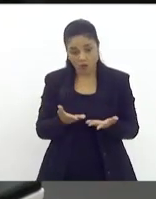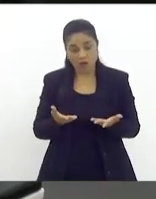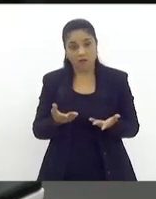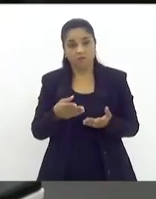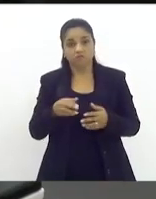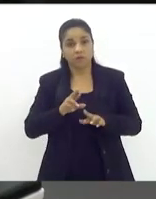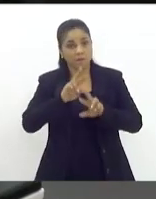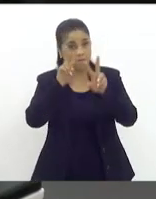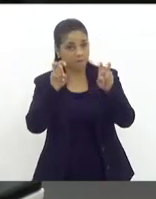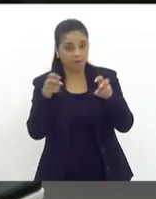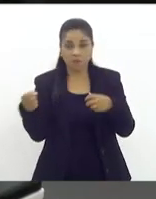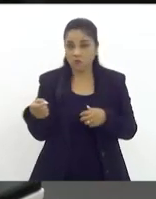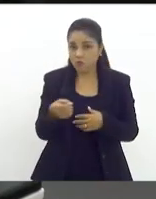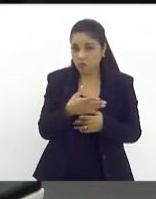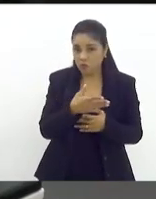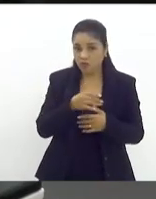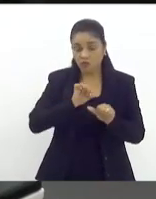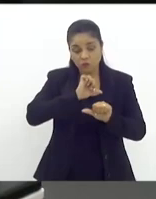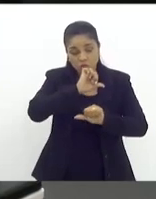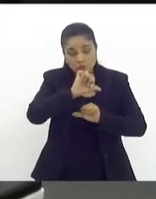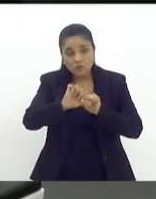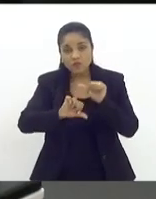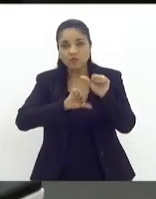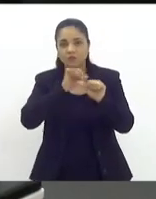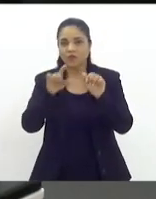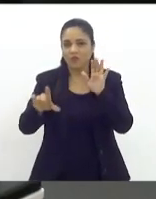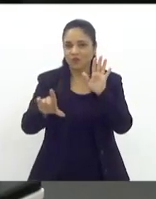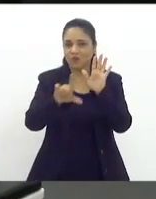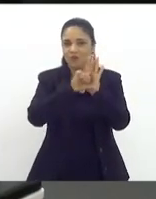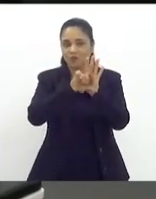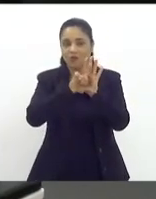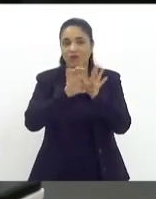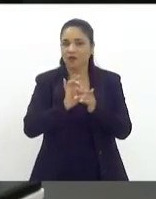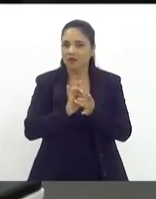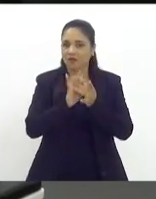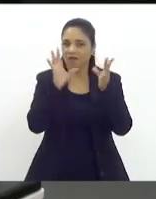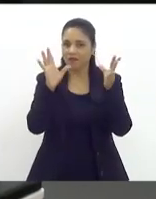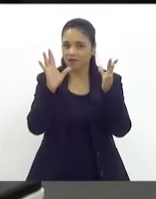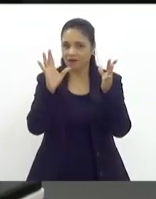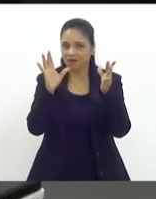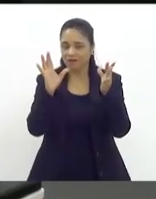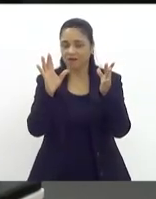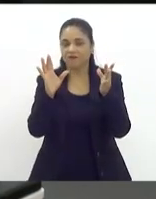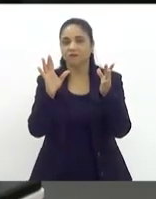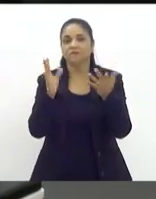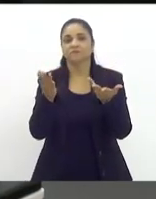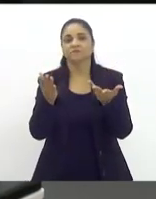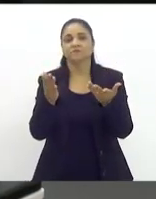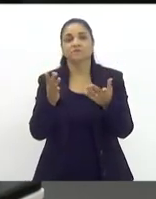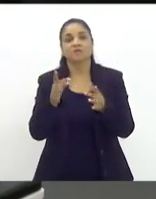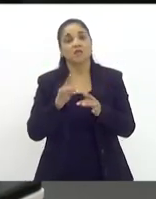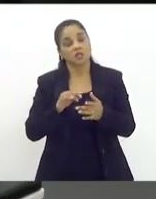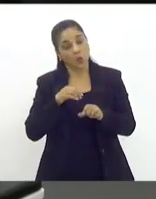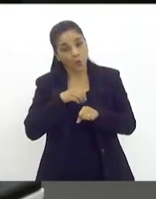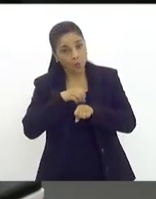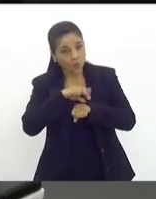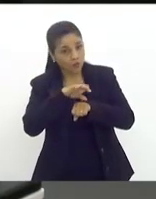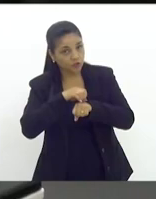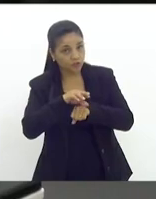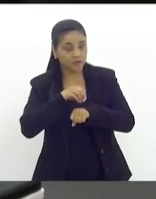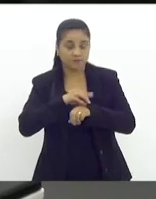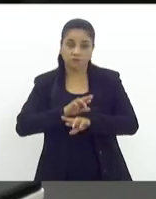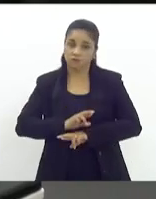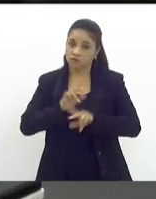vez transformado em meramente autorizativo, tem o condão por via de ser uma lei autorizativa e não uma indicação